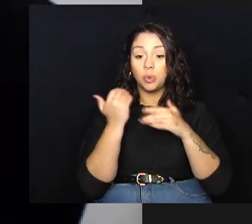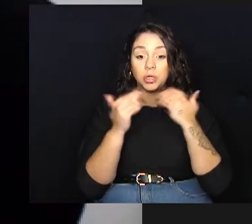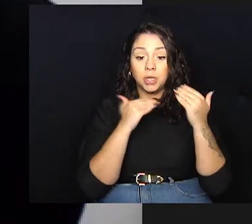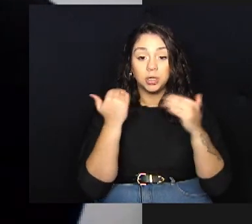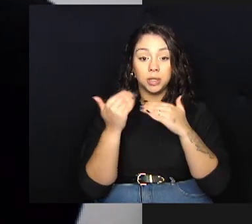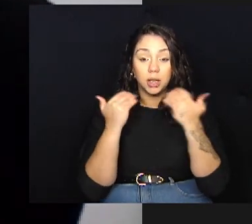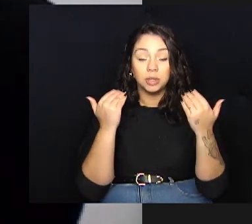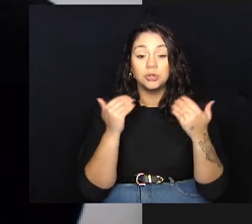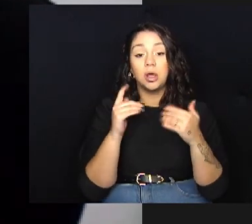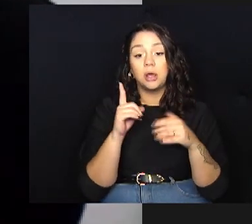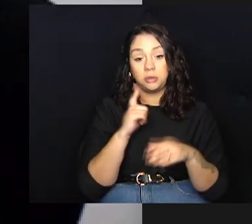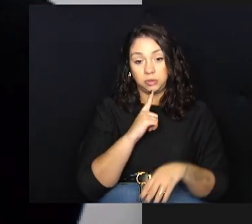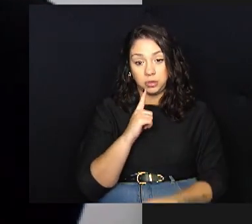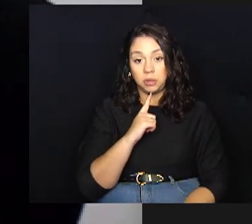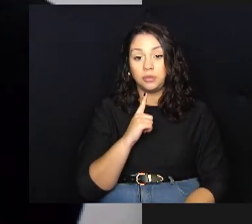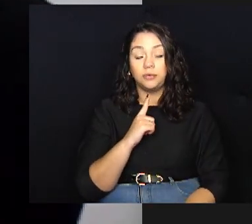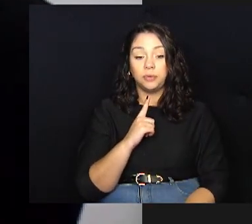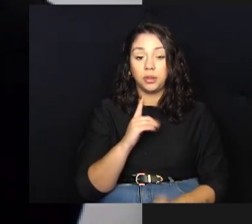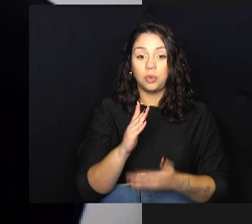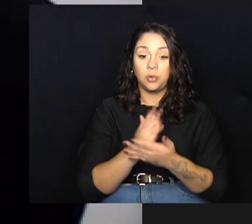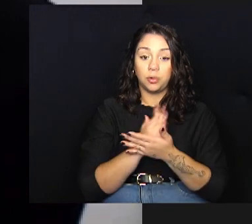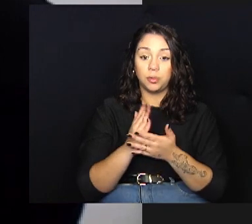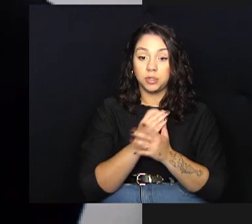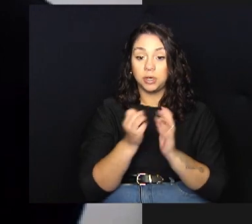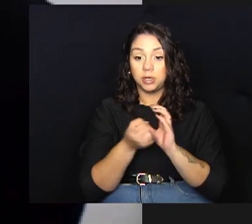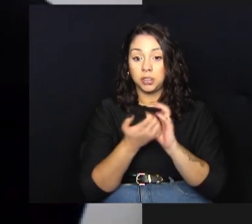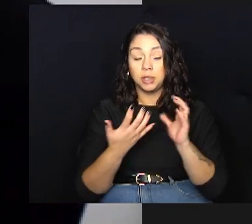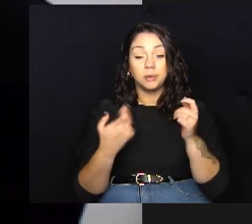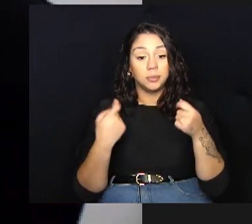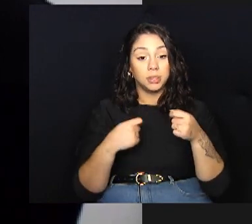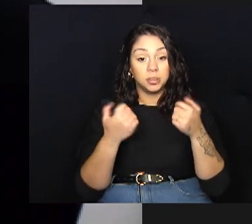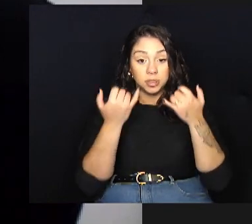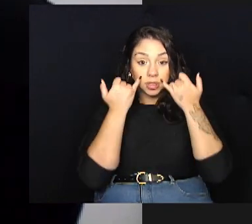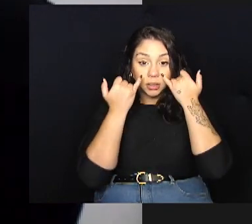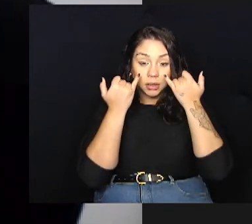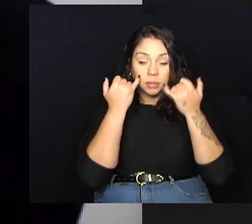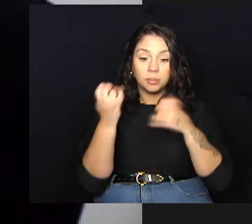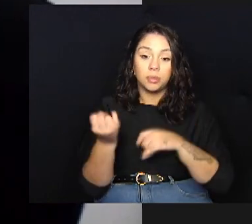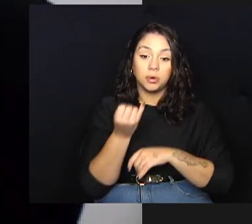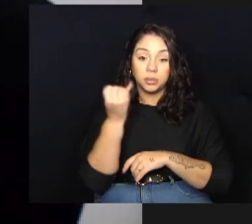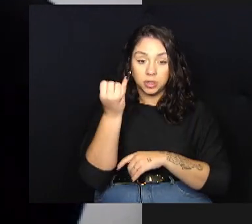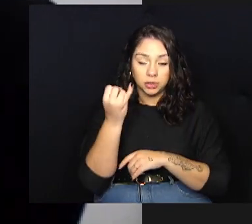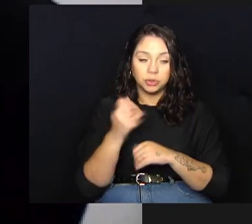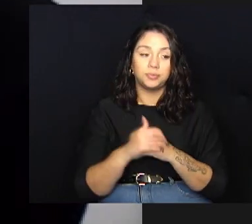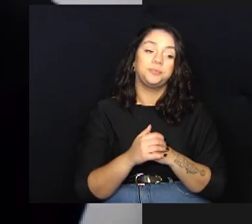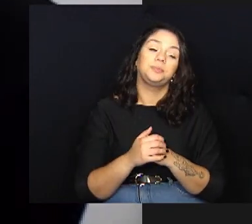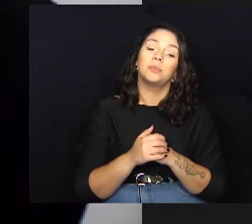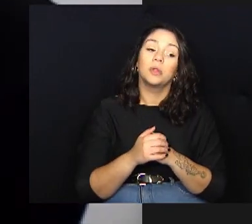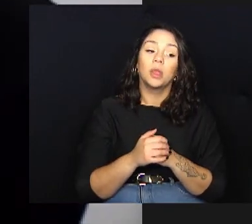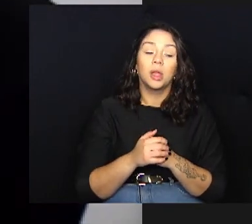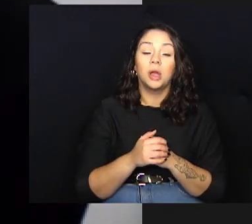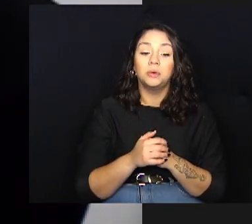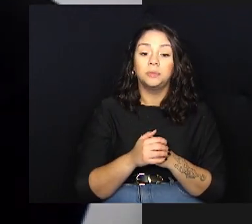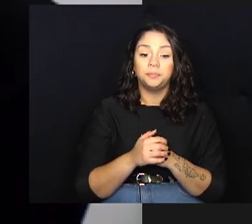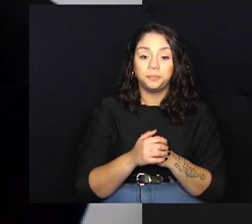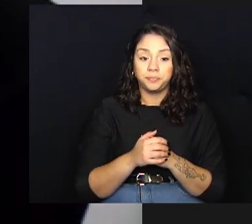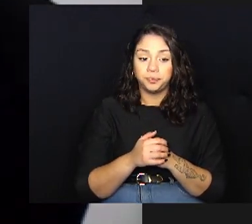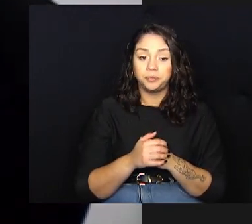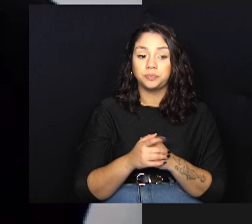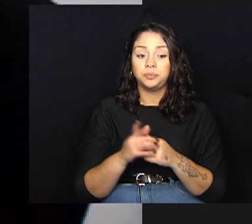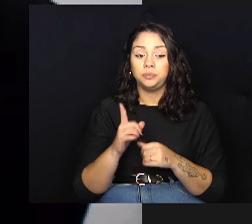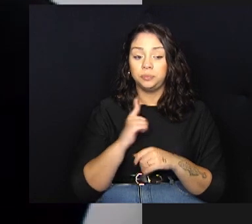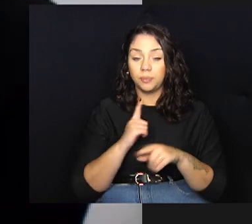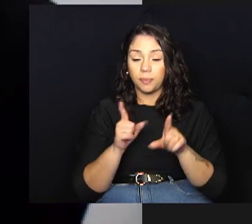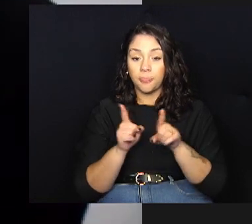aí a gente teve alguns aspectos que a gente precisa destacar né então a gente tem também uma tendência